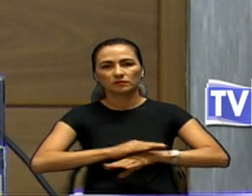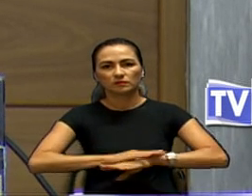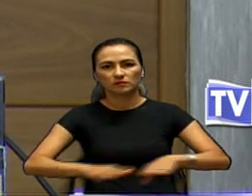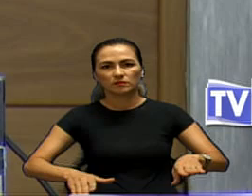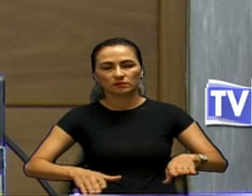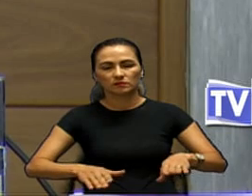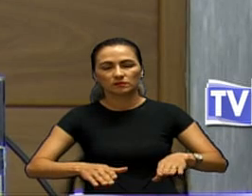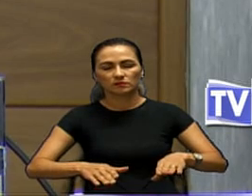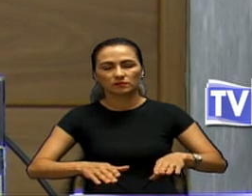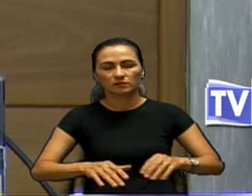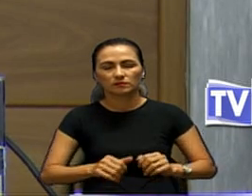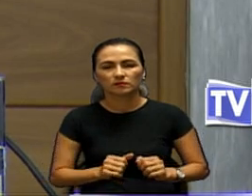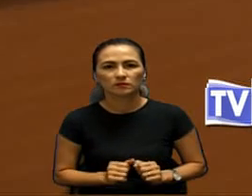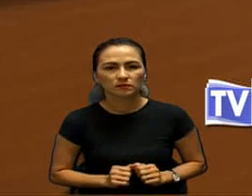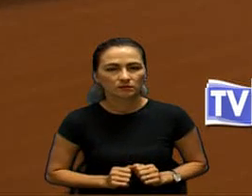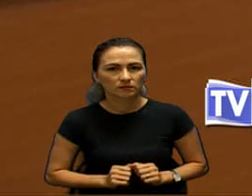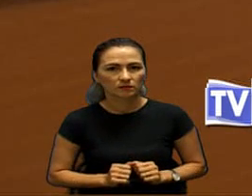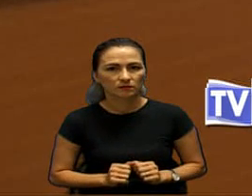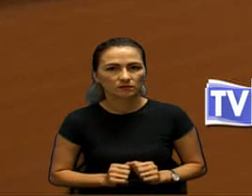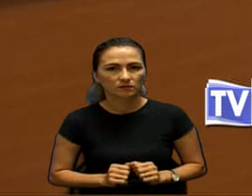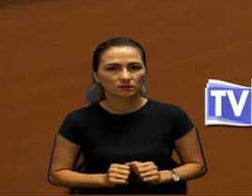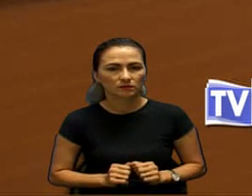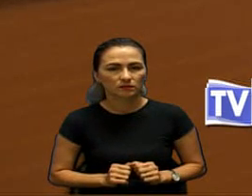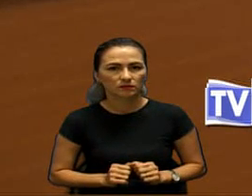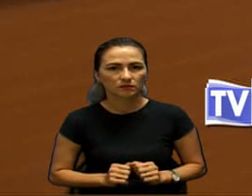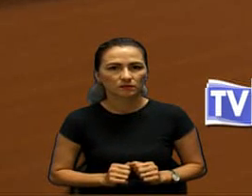está adequando, Yara.